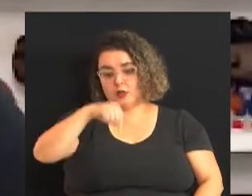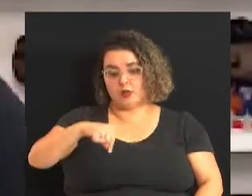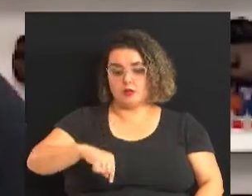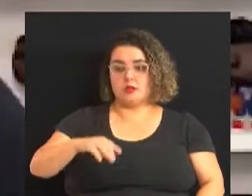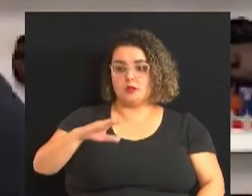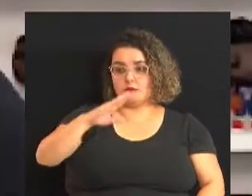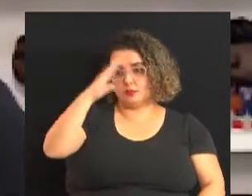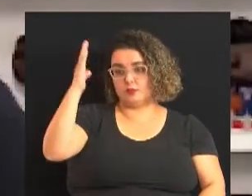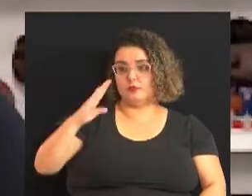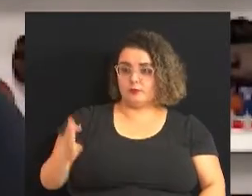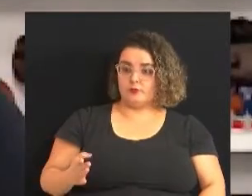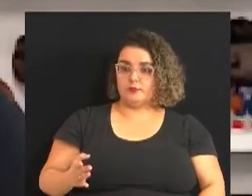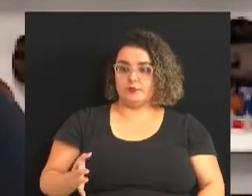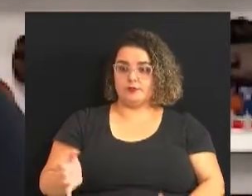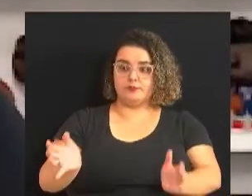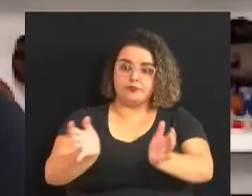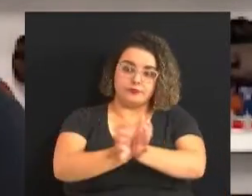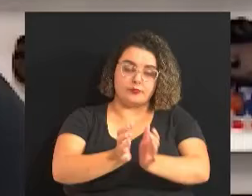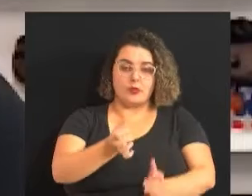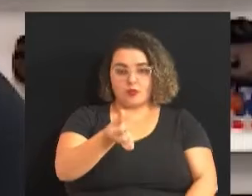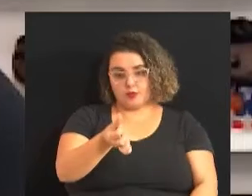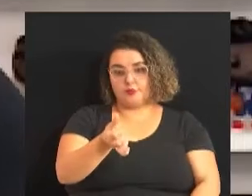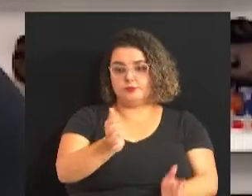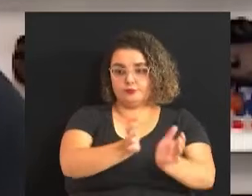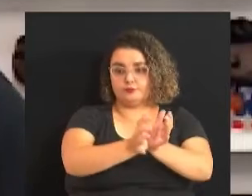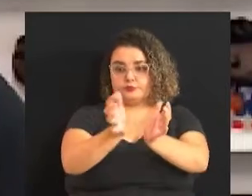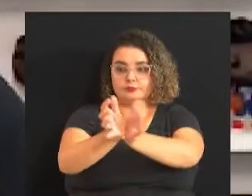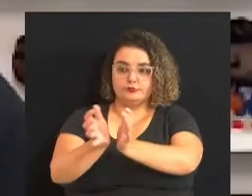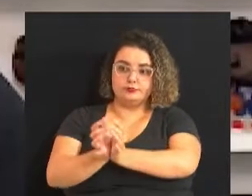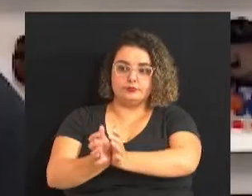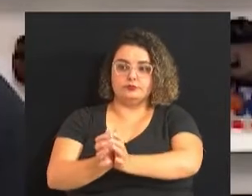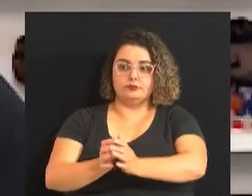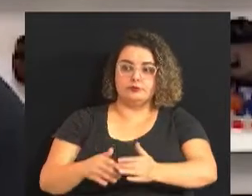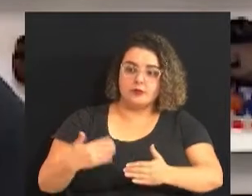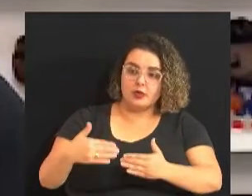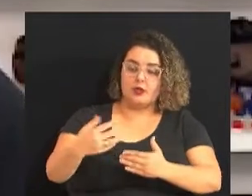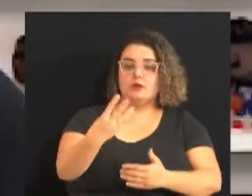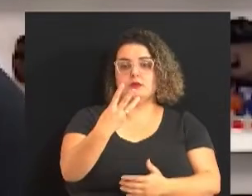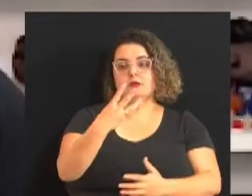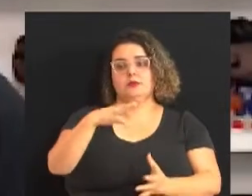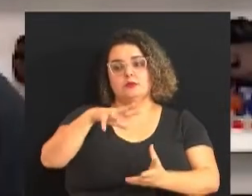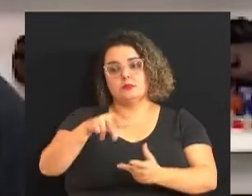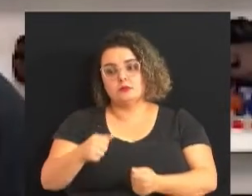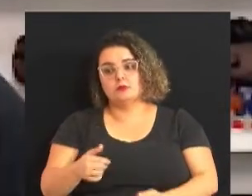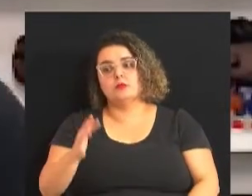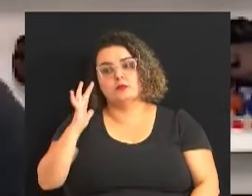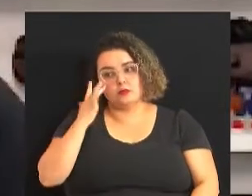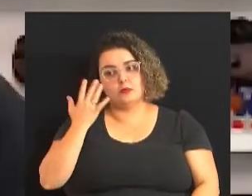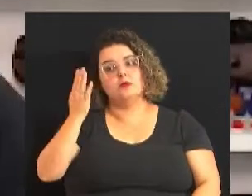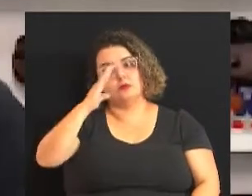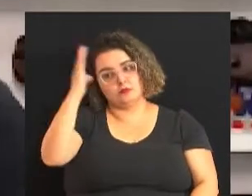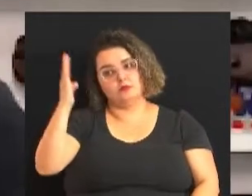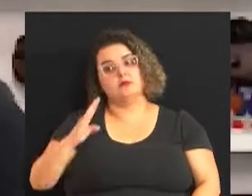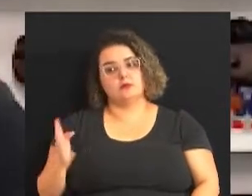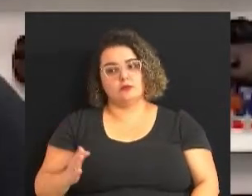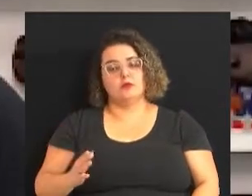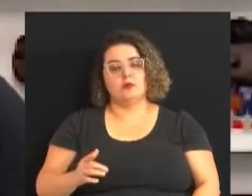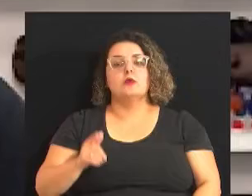reais. É um grupo de 6 times, onde avançam 3 para o Mundial. Acho que o Brasil tem grandes